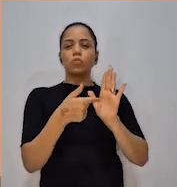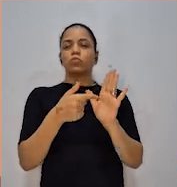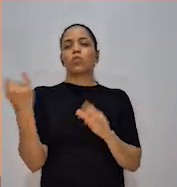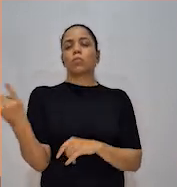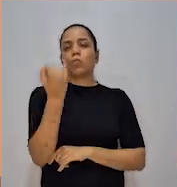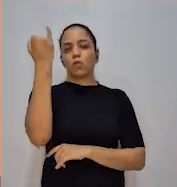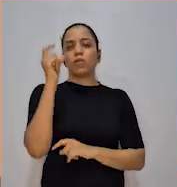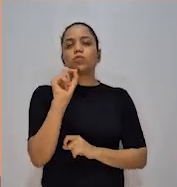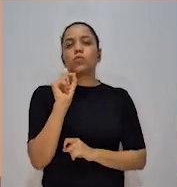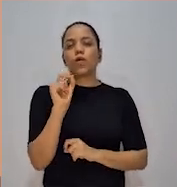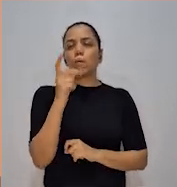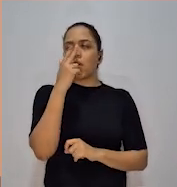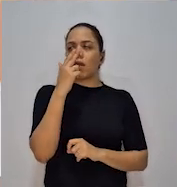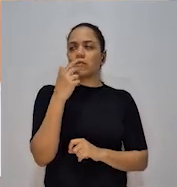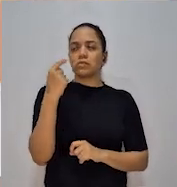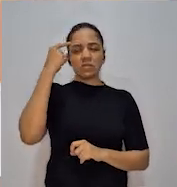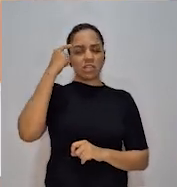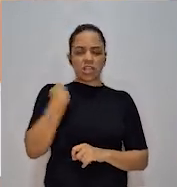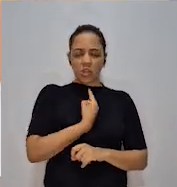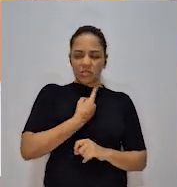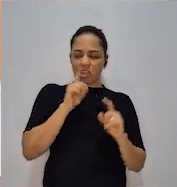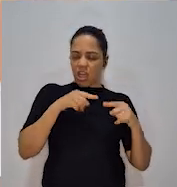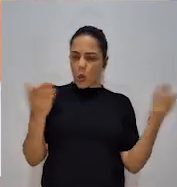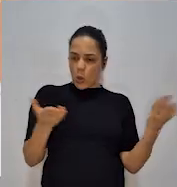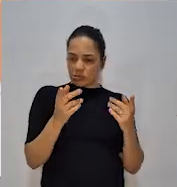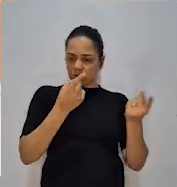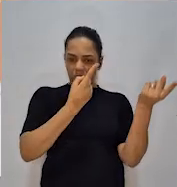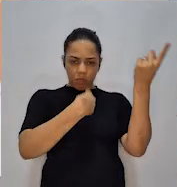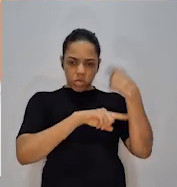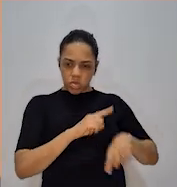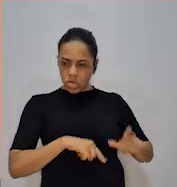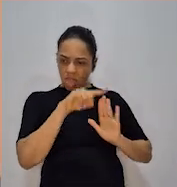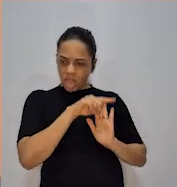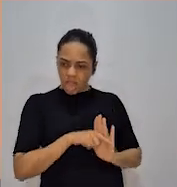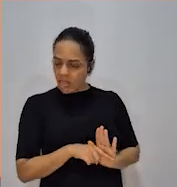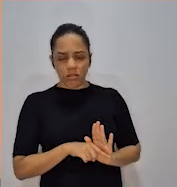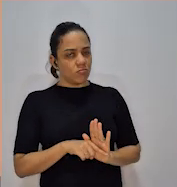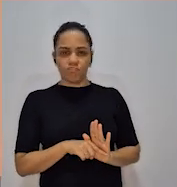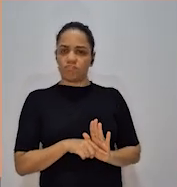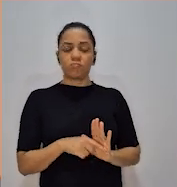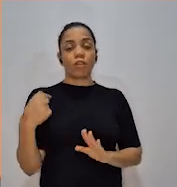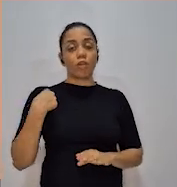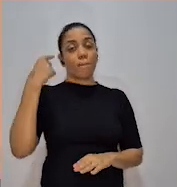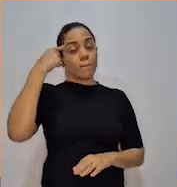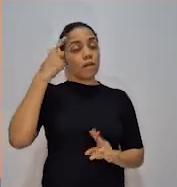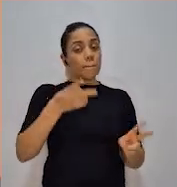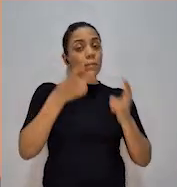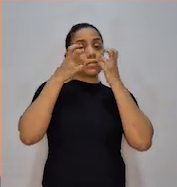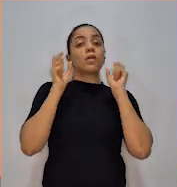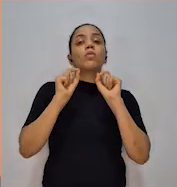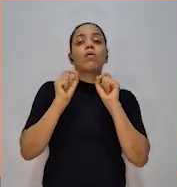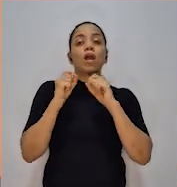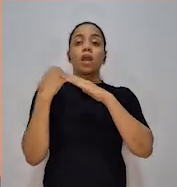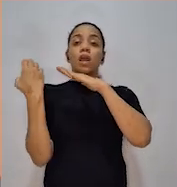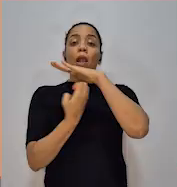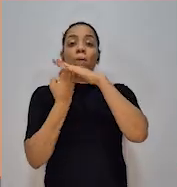do retrocesso, da gente pensar que a coisa está parando, mas um lugar de um ponto muito importante é a gente também perceber que as